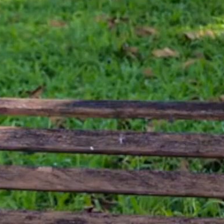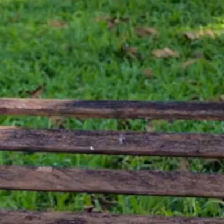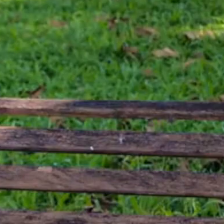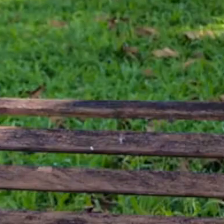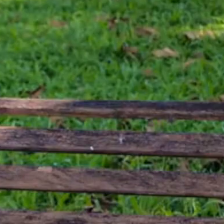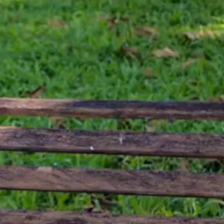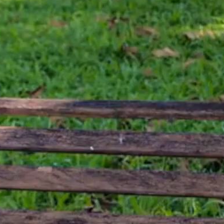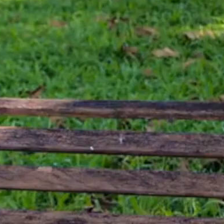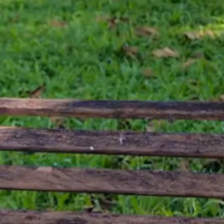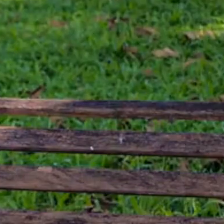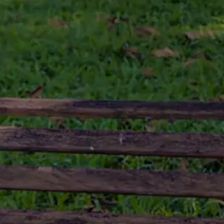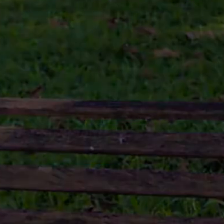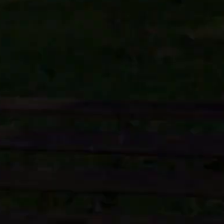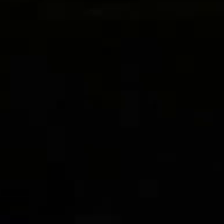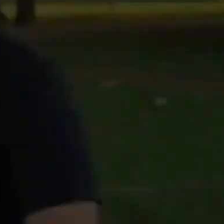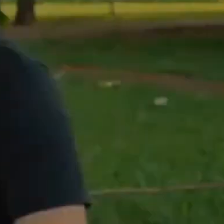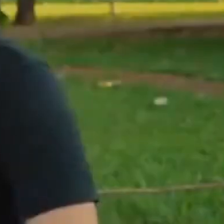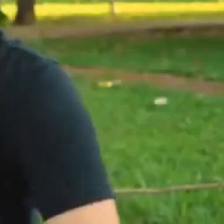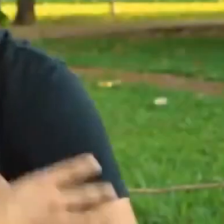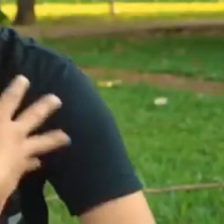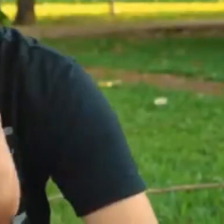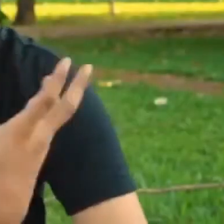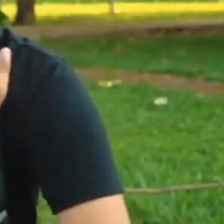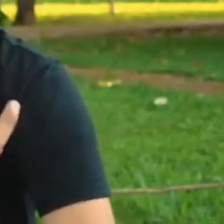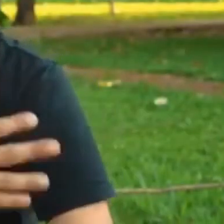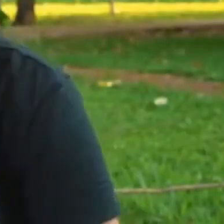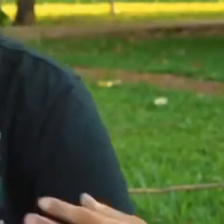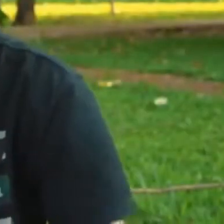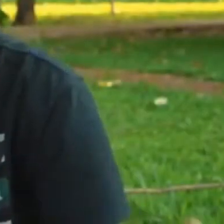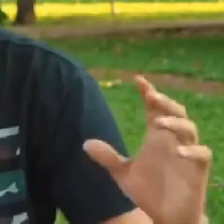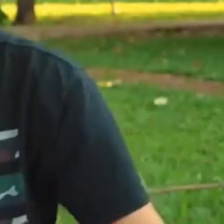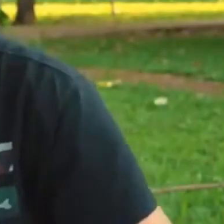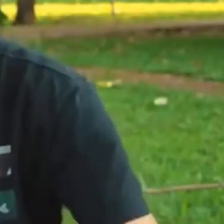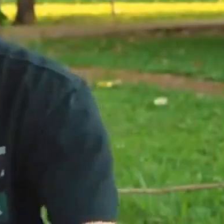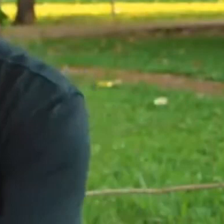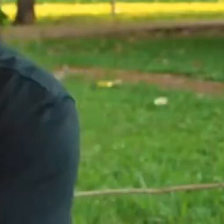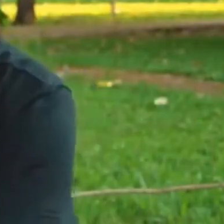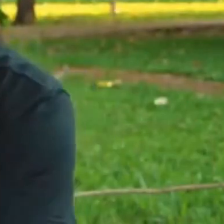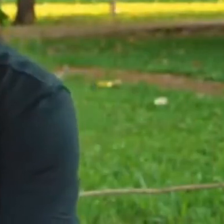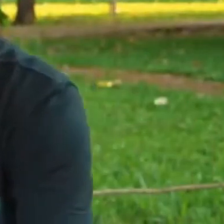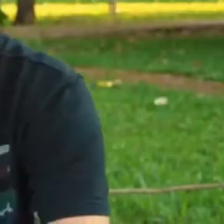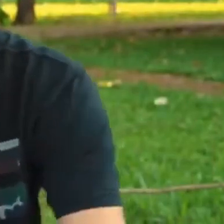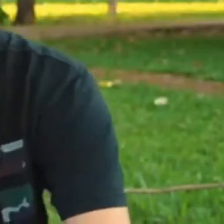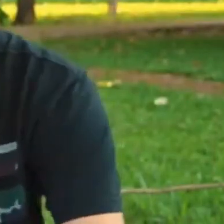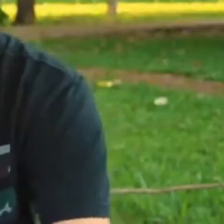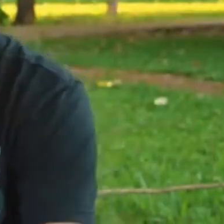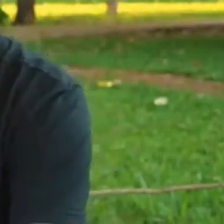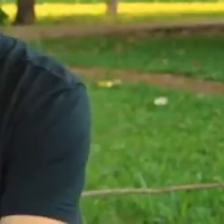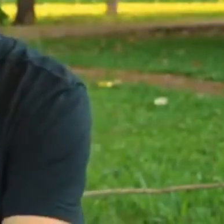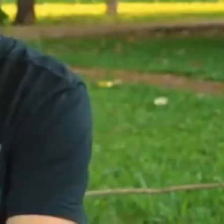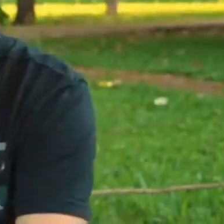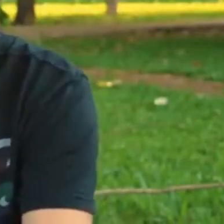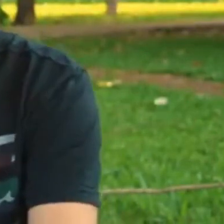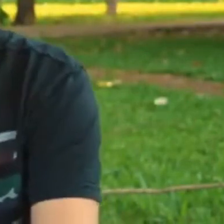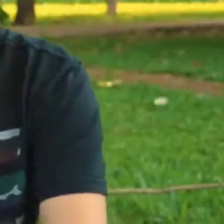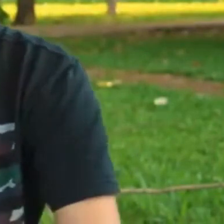costuma ser um território hostil. Eu sabia que não tinha algo que me enquadrava dentro da normalidade dos outros, que eu não era muito